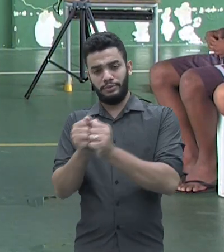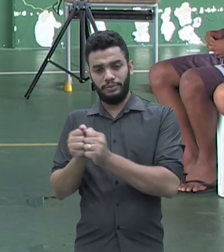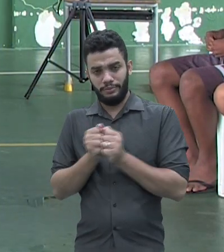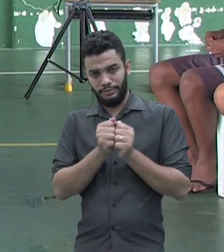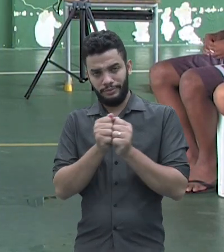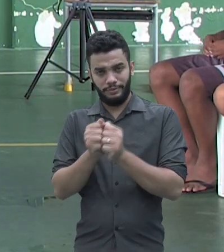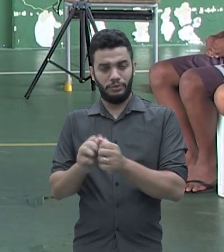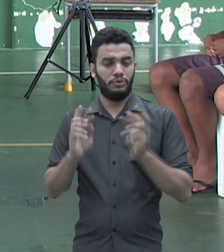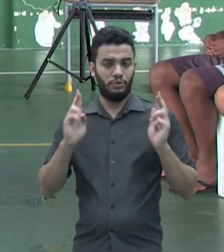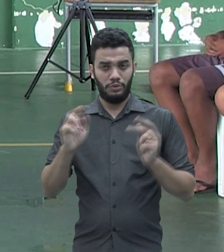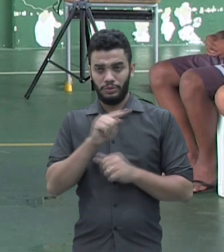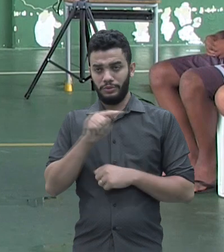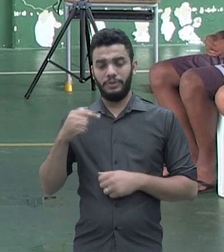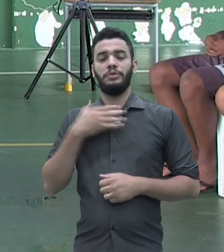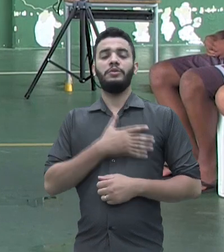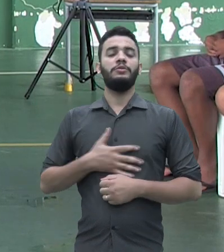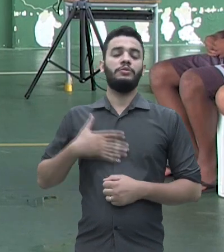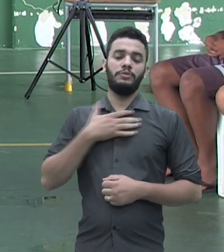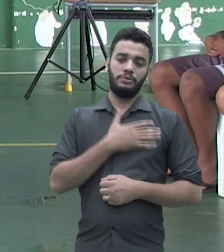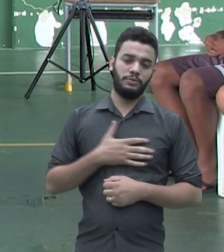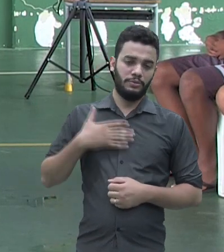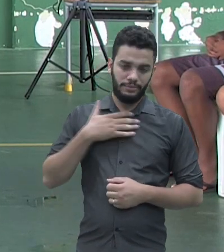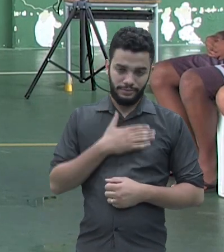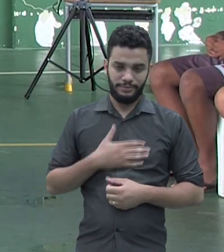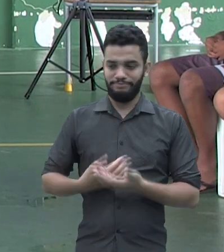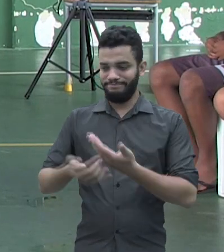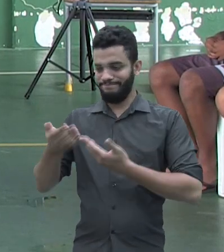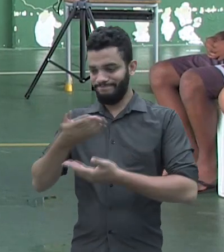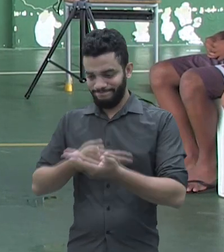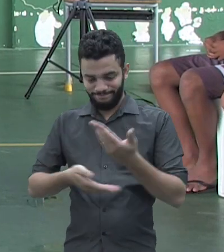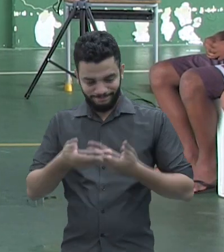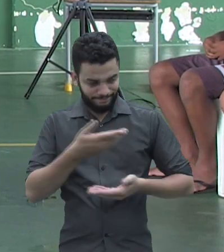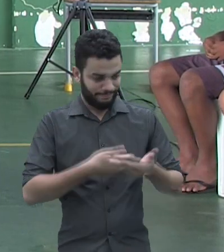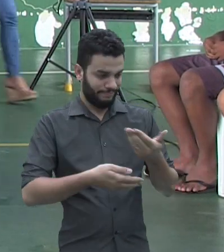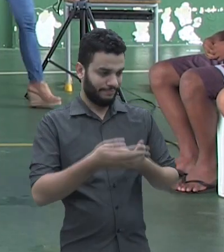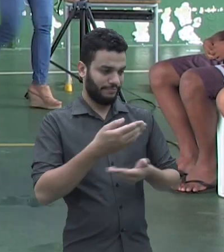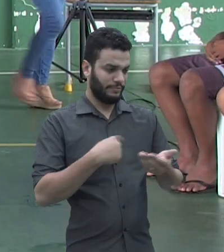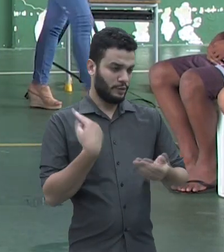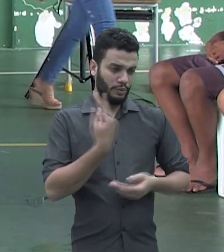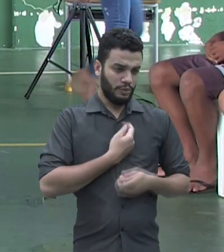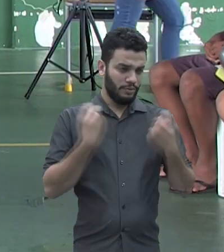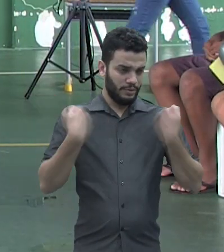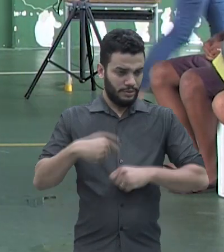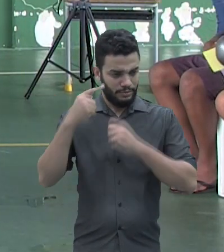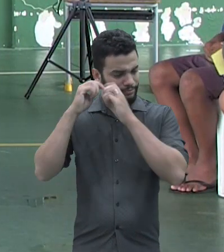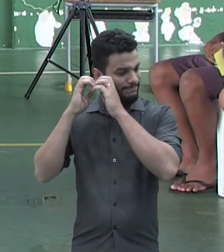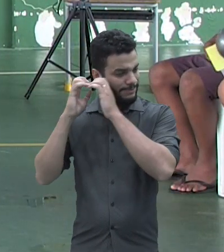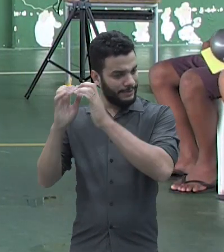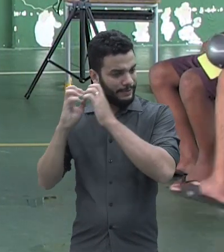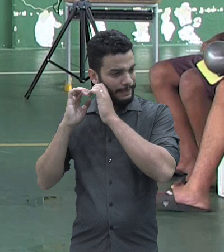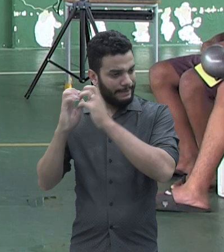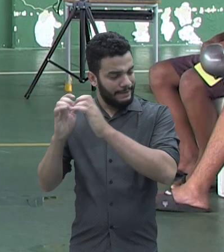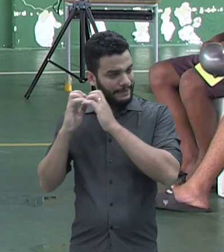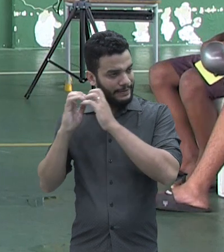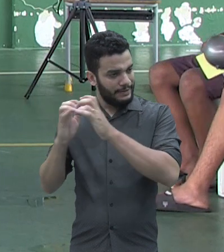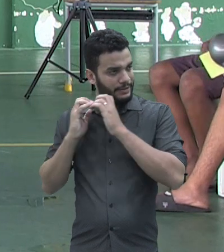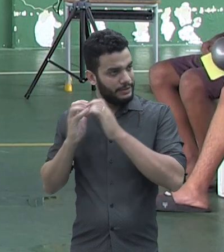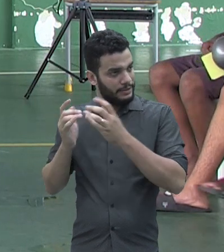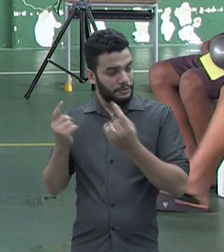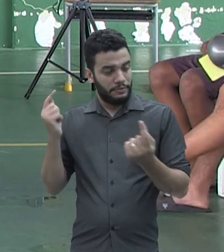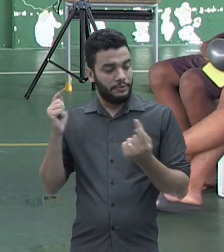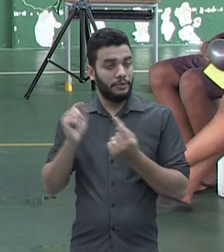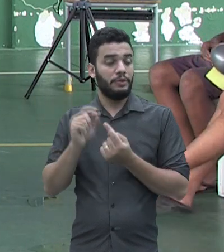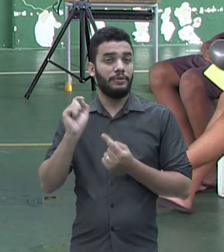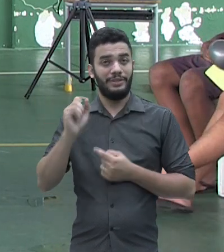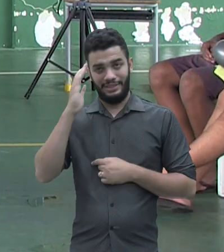tenha sido assim, um momento muito gostoso de troca. É um momento que a gente precisa refletir mesmo sobre a questão da gratidão.